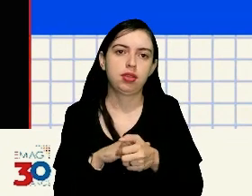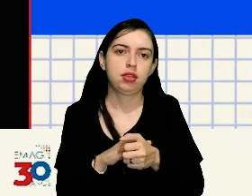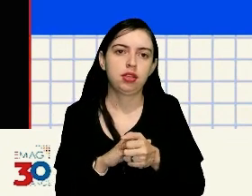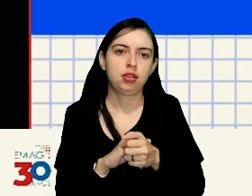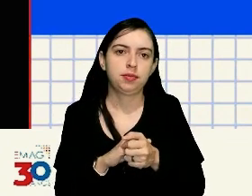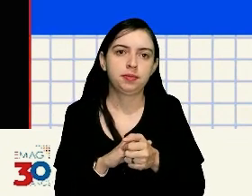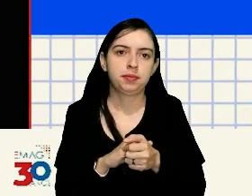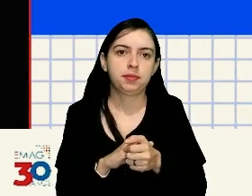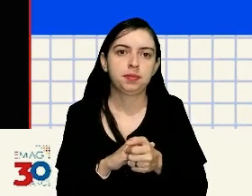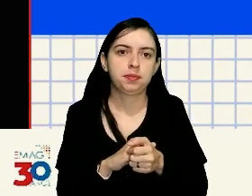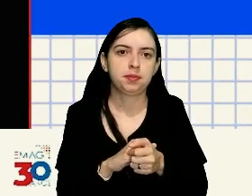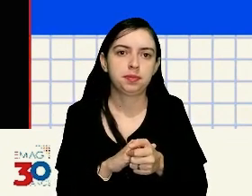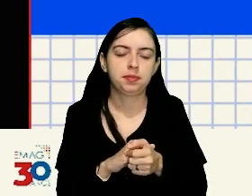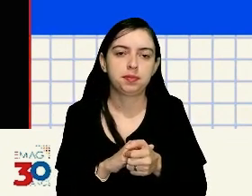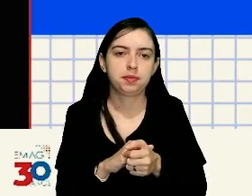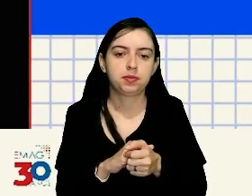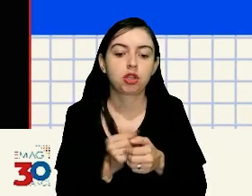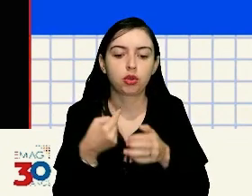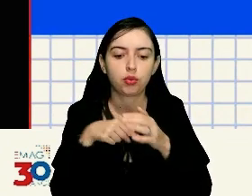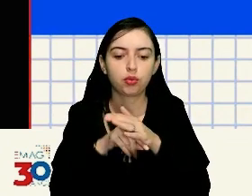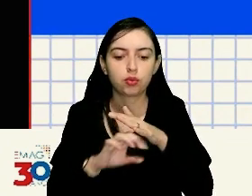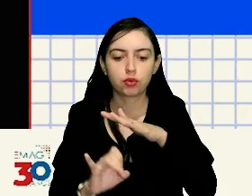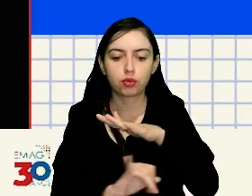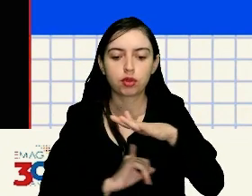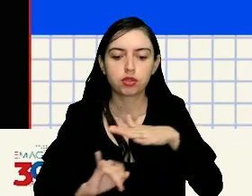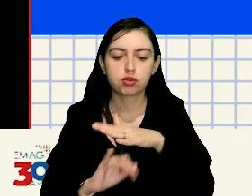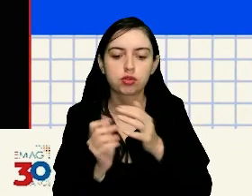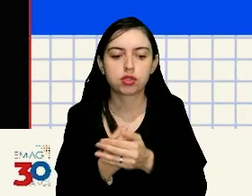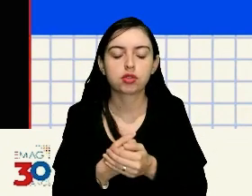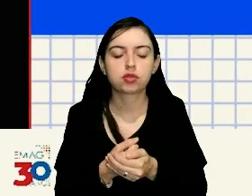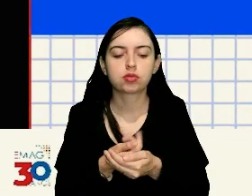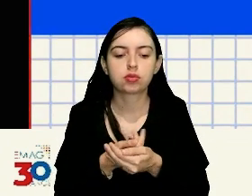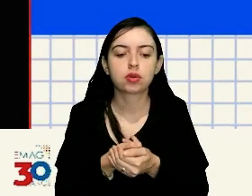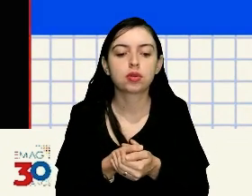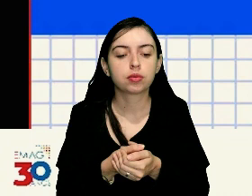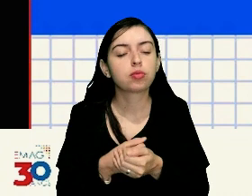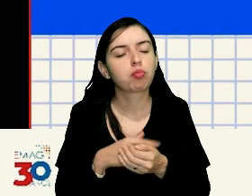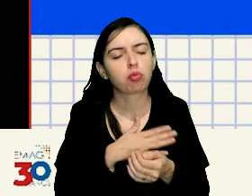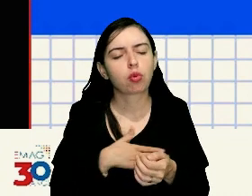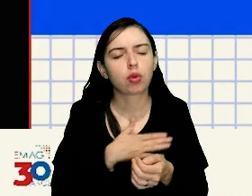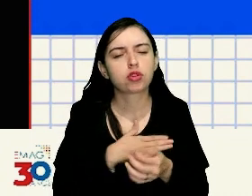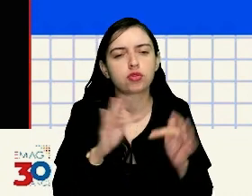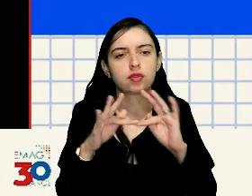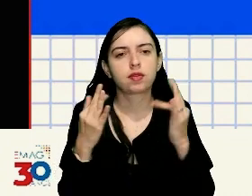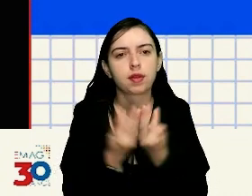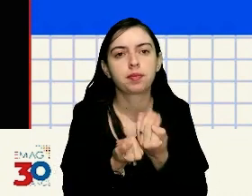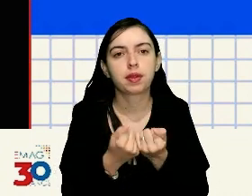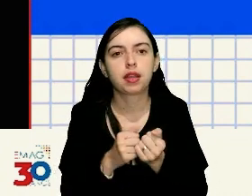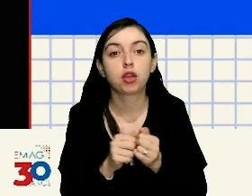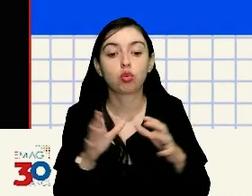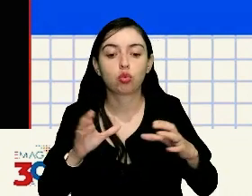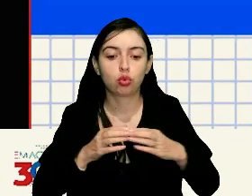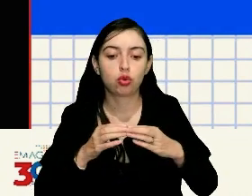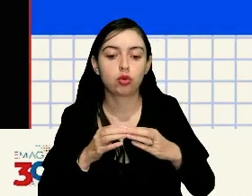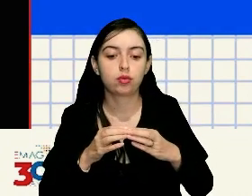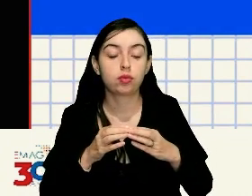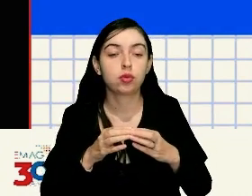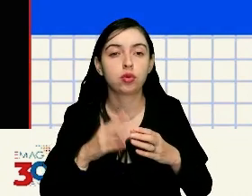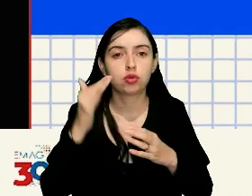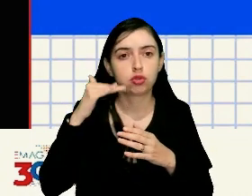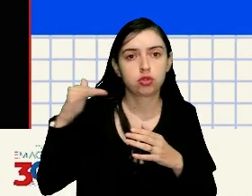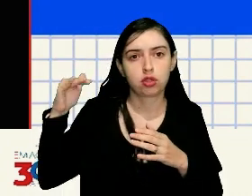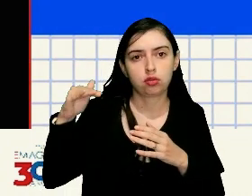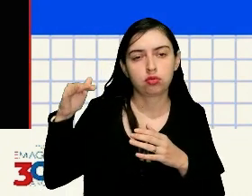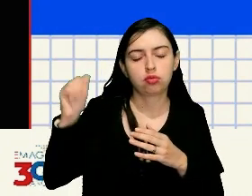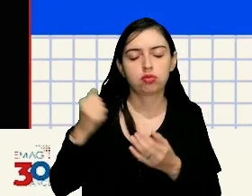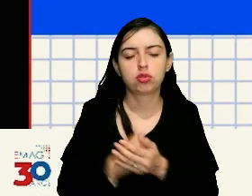consultoria que eu fundei, nós somos parceiros da Unicef, eu gosto muito de um conceito de família deles que fala que família é um grupo de adultos dispostos a criar e educar uma